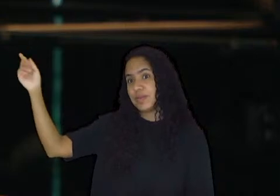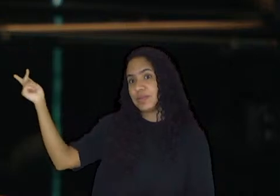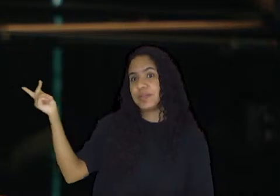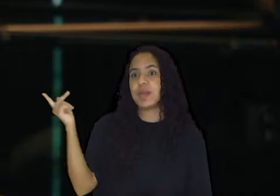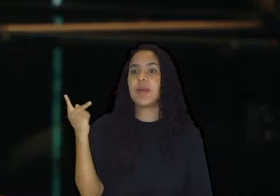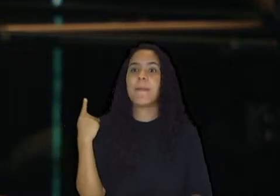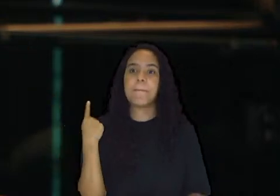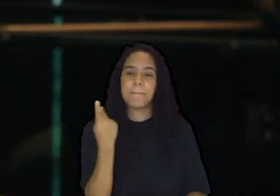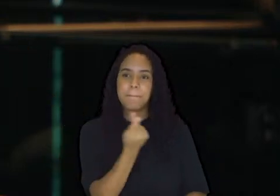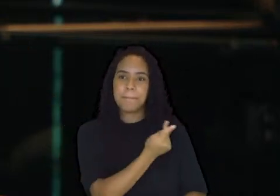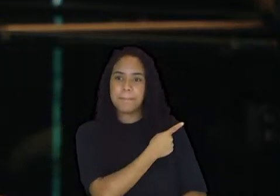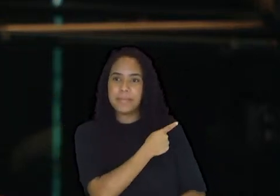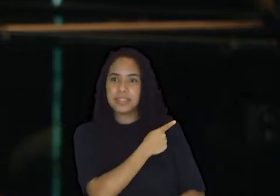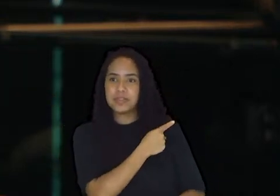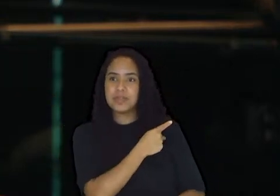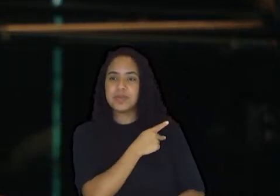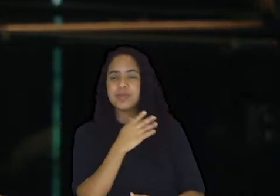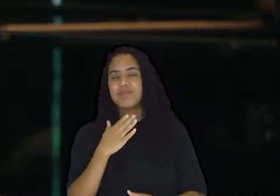nada vai me faltar.